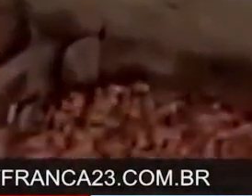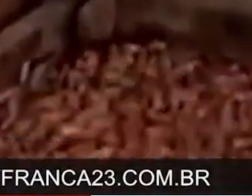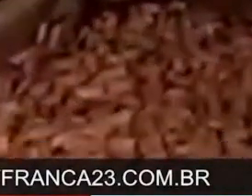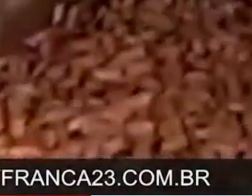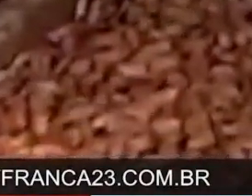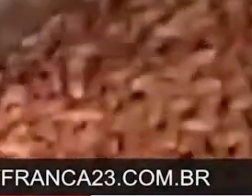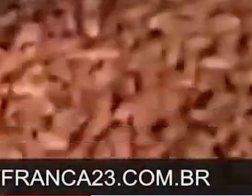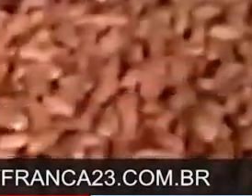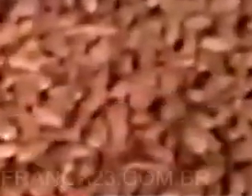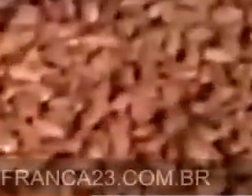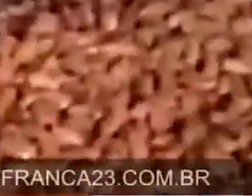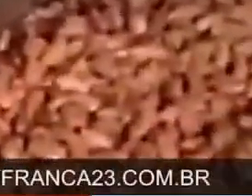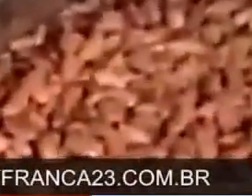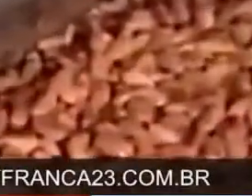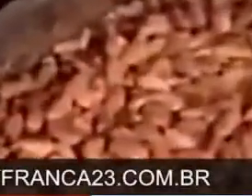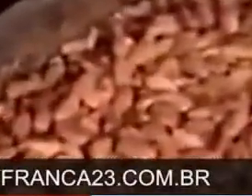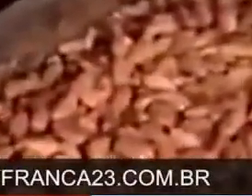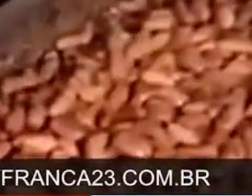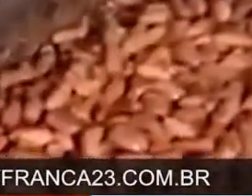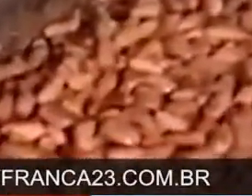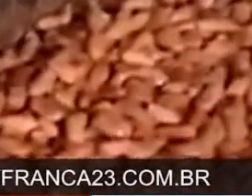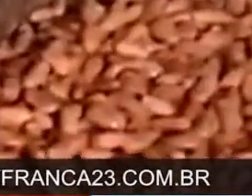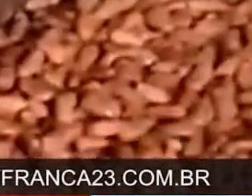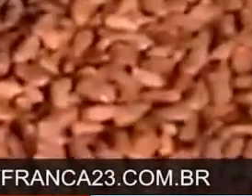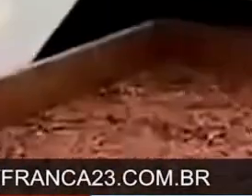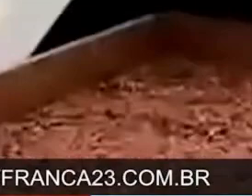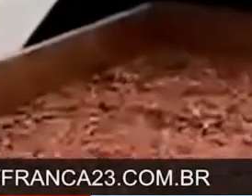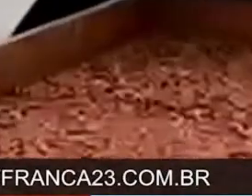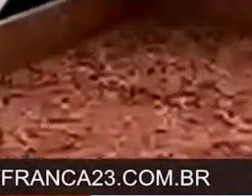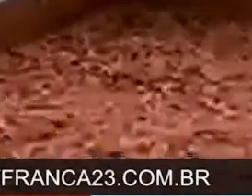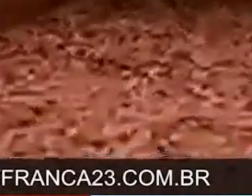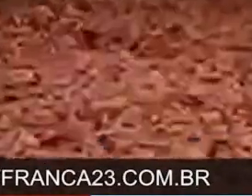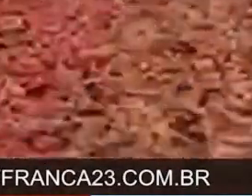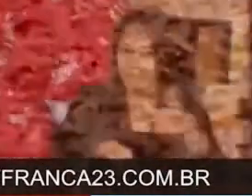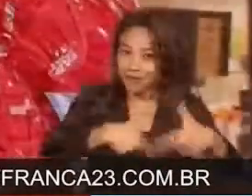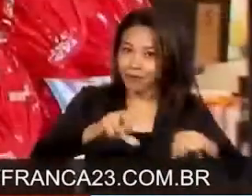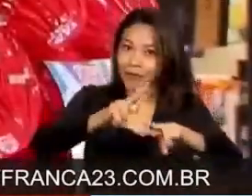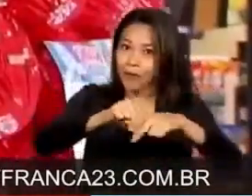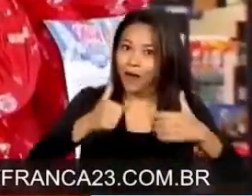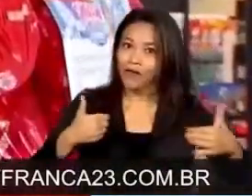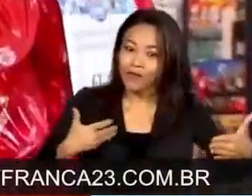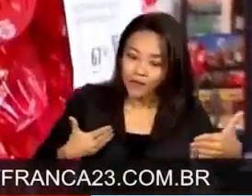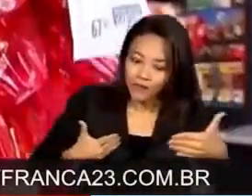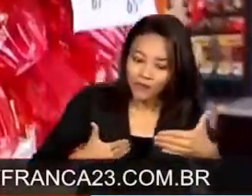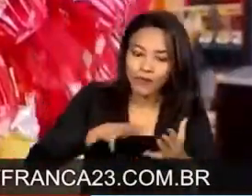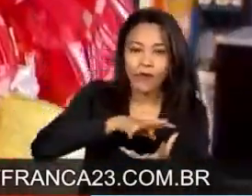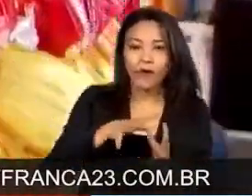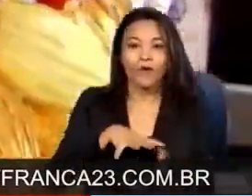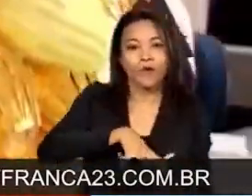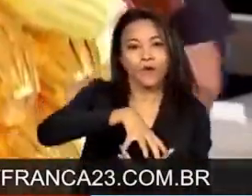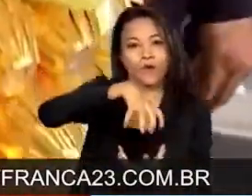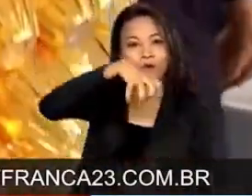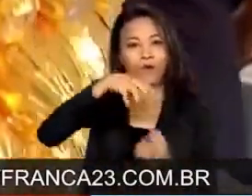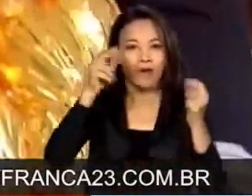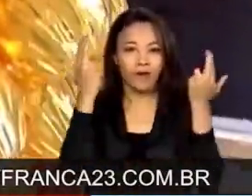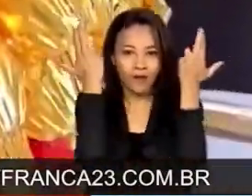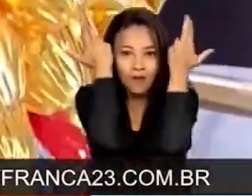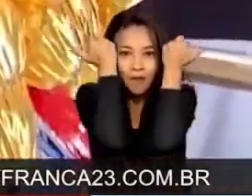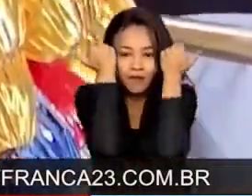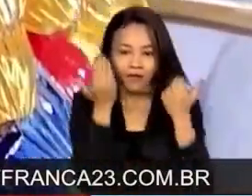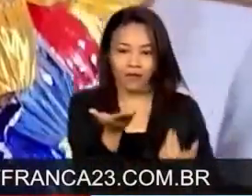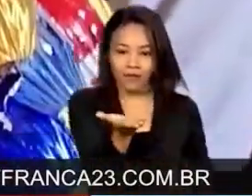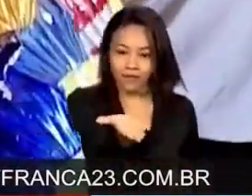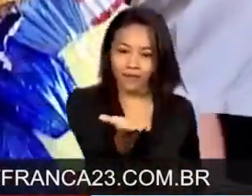do Brasil Conta pra gente vamos ver na reportagem agora uma infinidade de opções para tentar